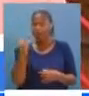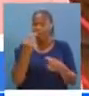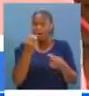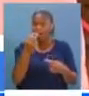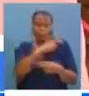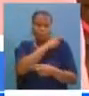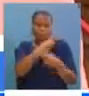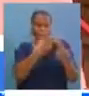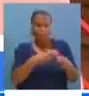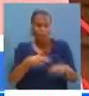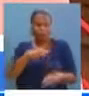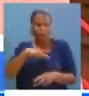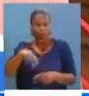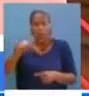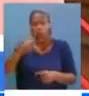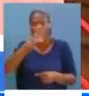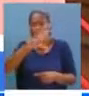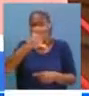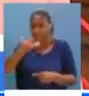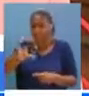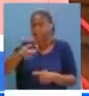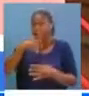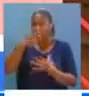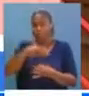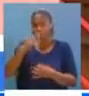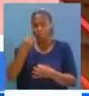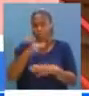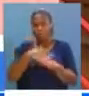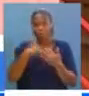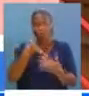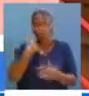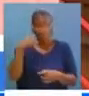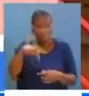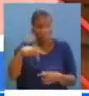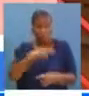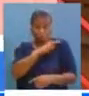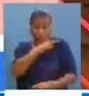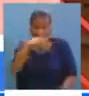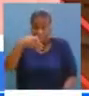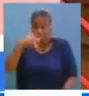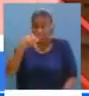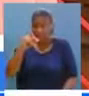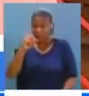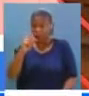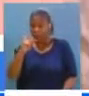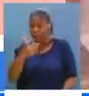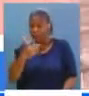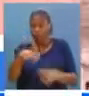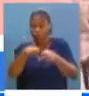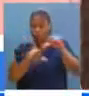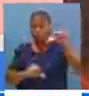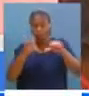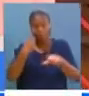Portugal e em vários outros países. Portanto, é garantir que os alunos que façam o curso na Universidade Jean Piaget tenha o reconhecimento do seu